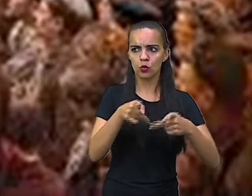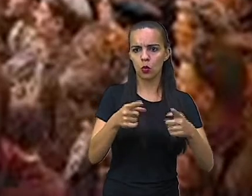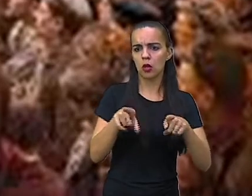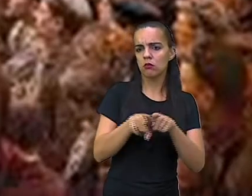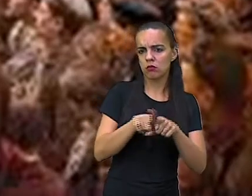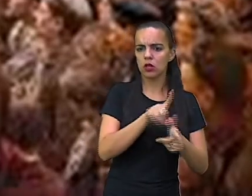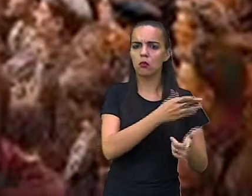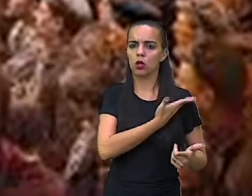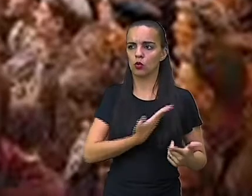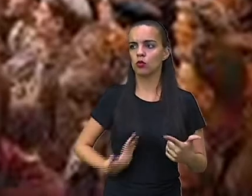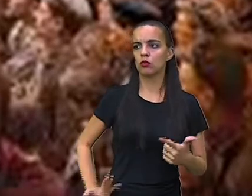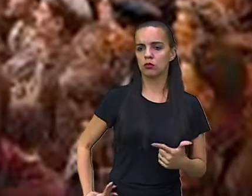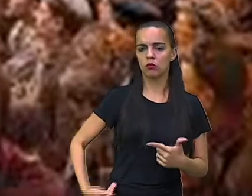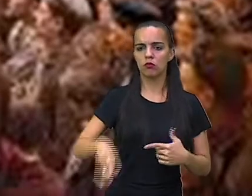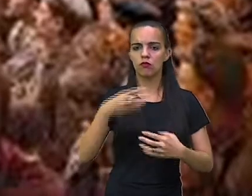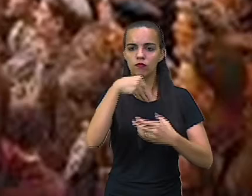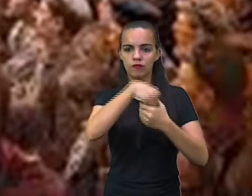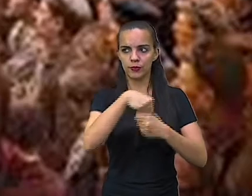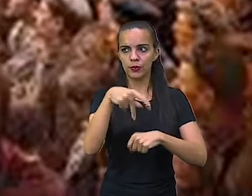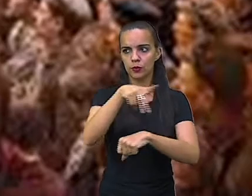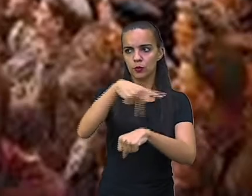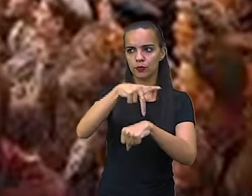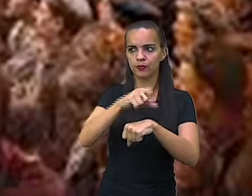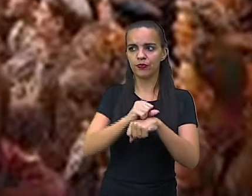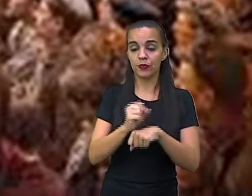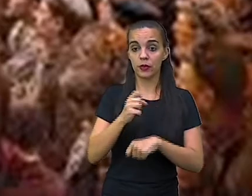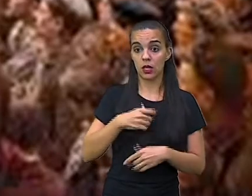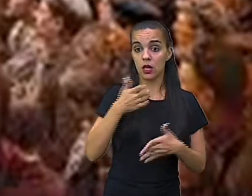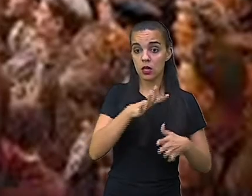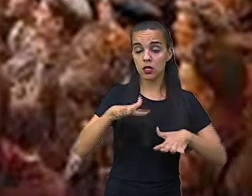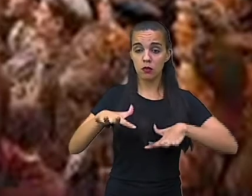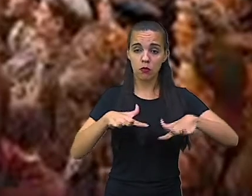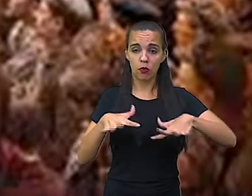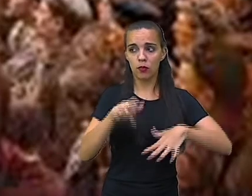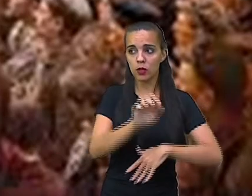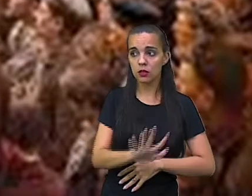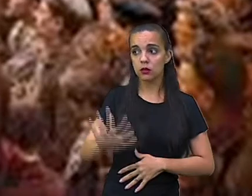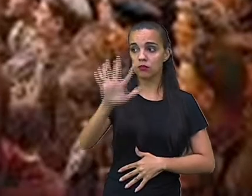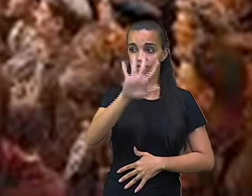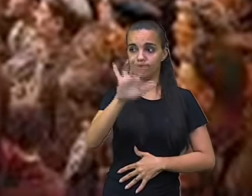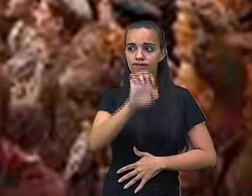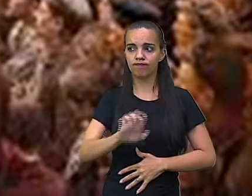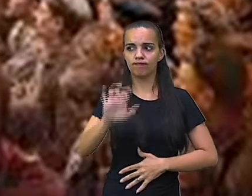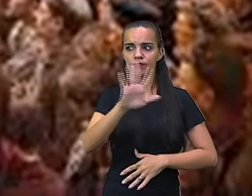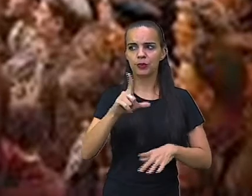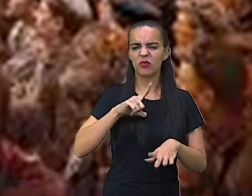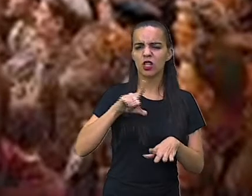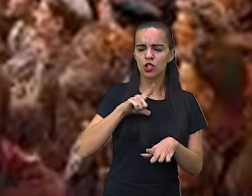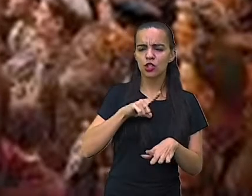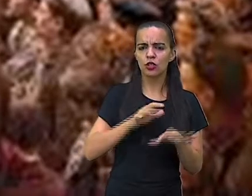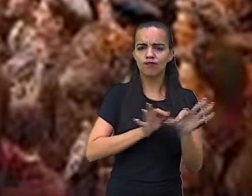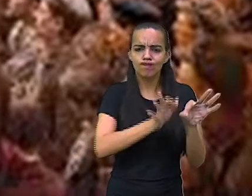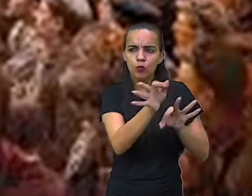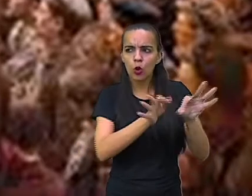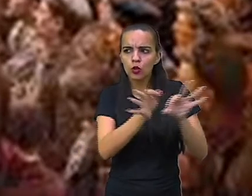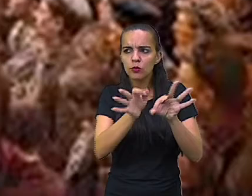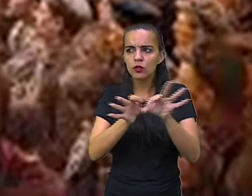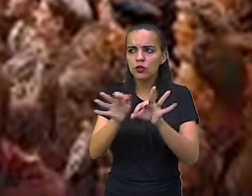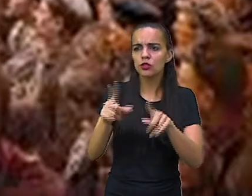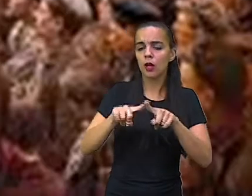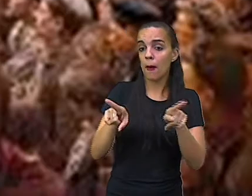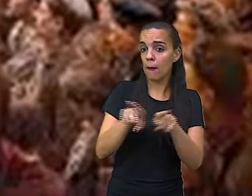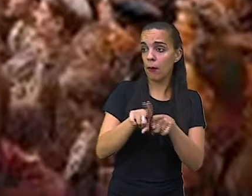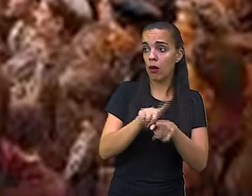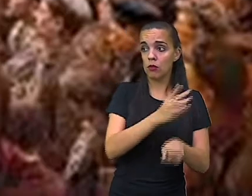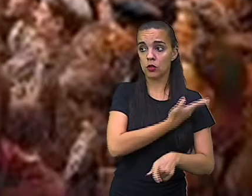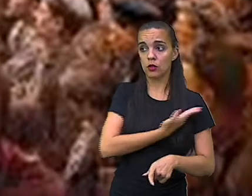governos centralizados. Com o movimento nacionalista, para além da manutenção do seu poder, os